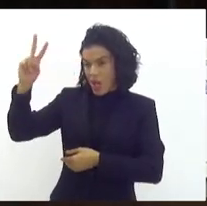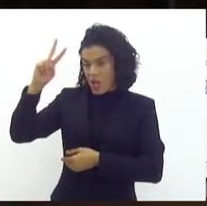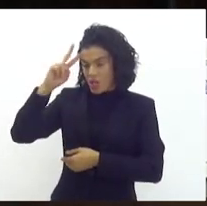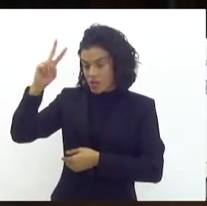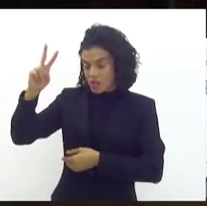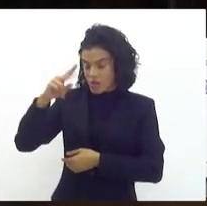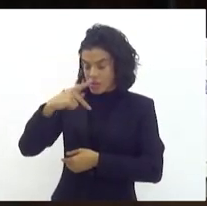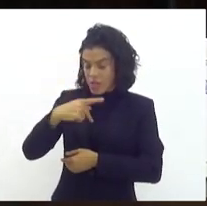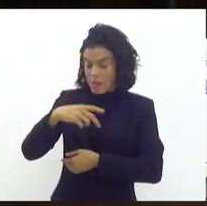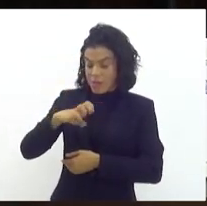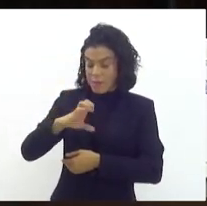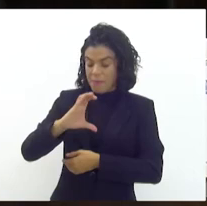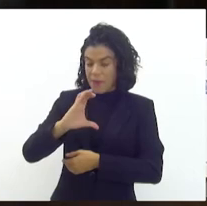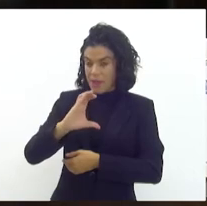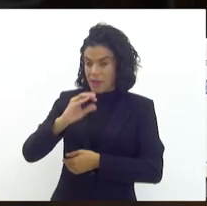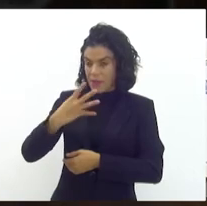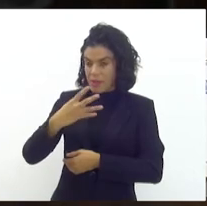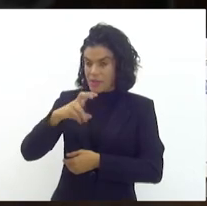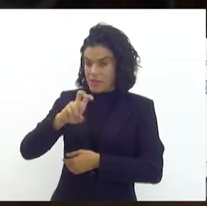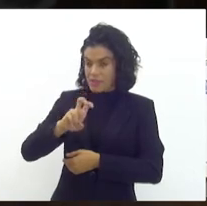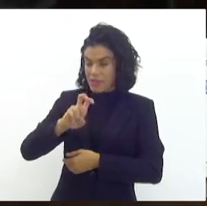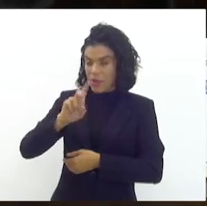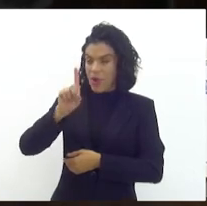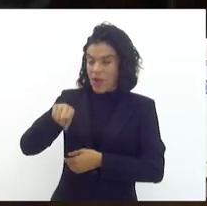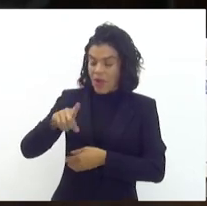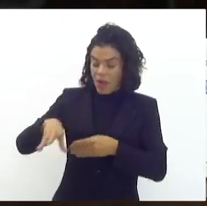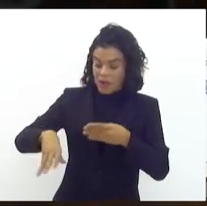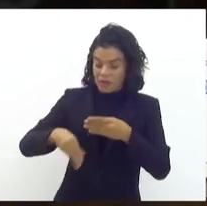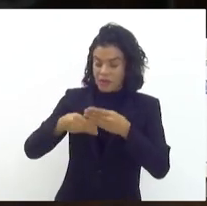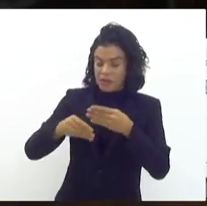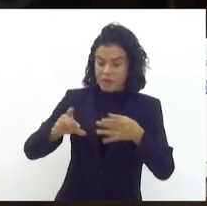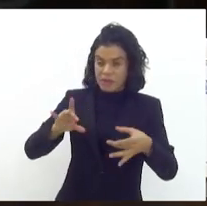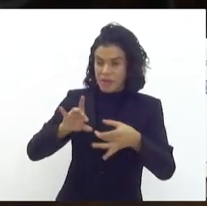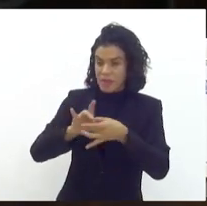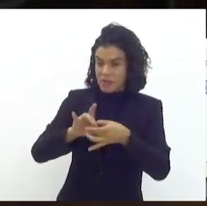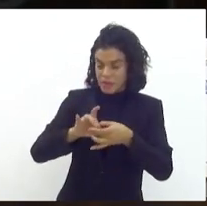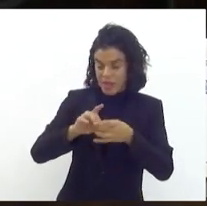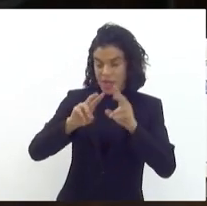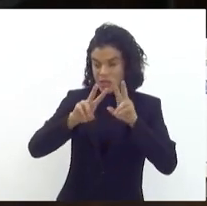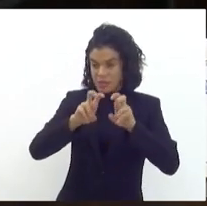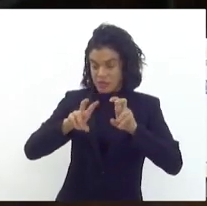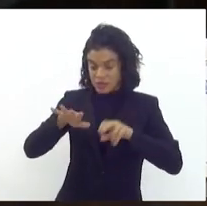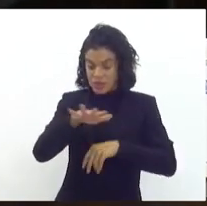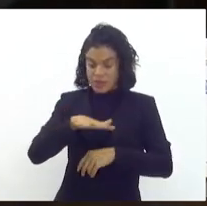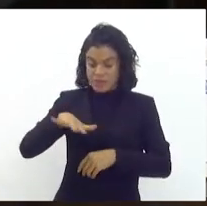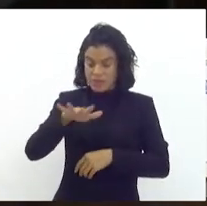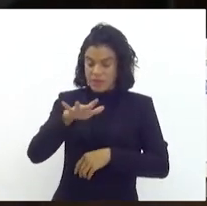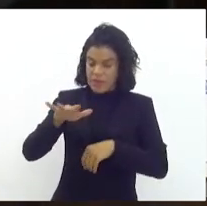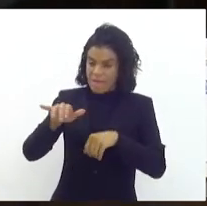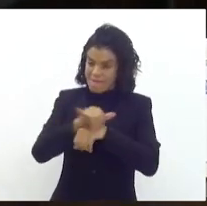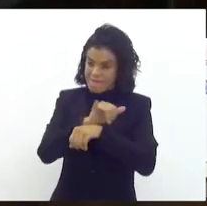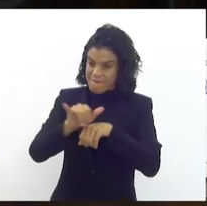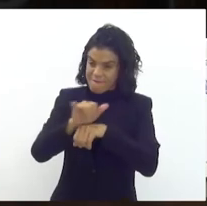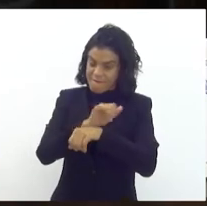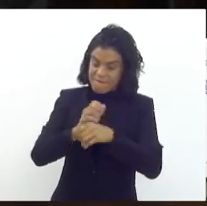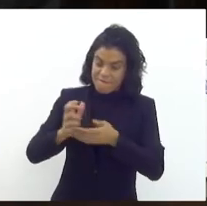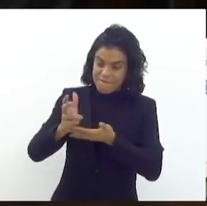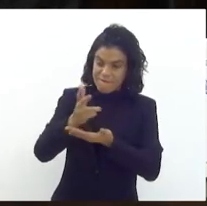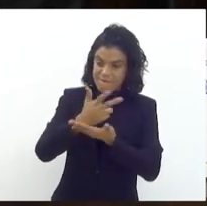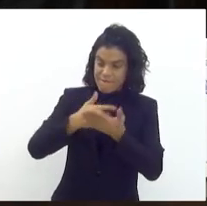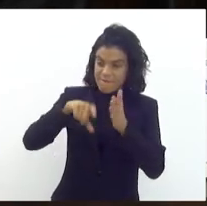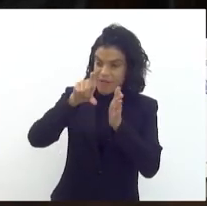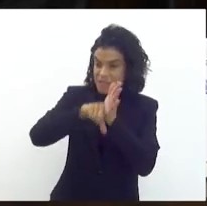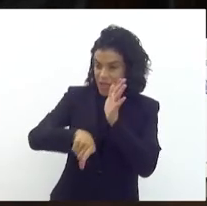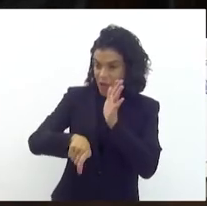da PEC 45 ela está atrelada a questão fiscal por razões óbvias também o estado